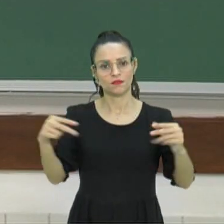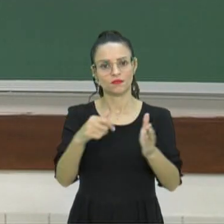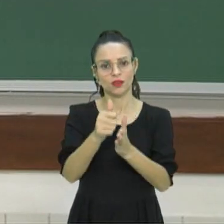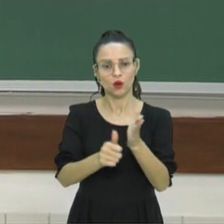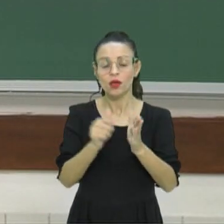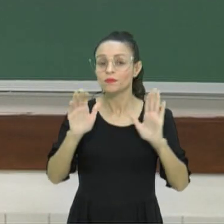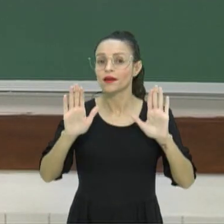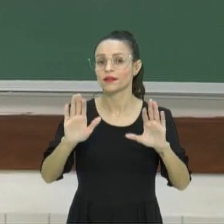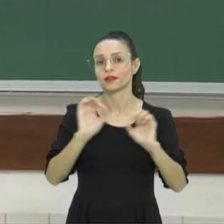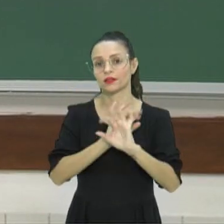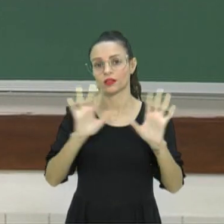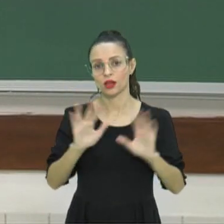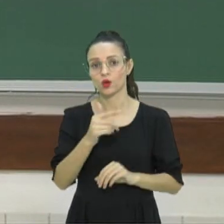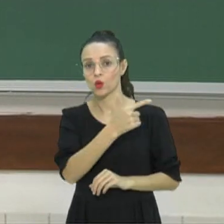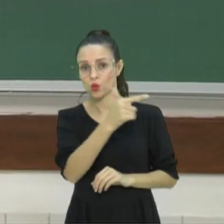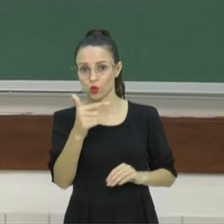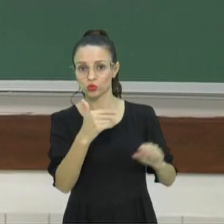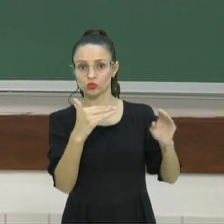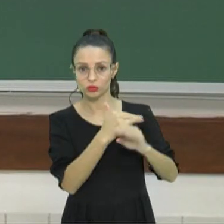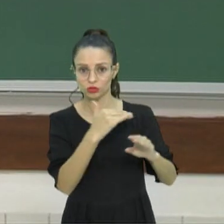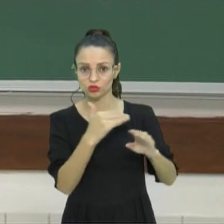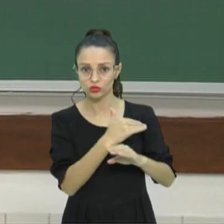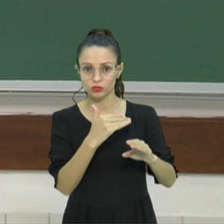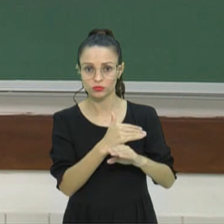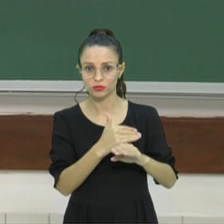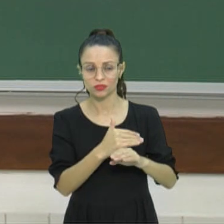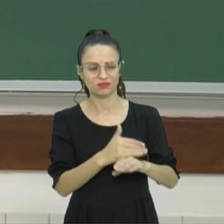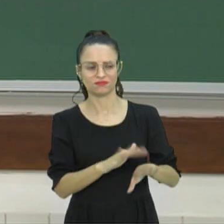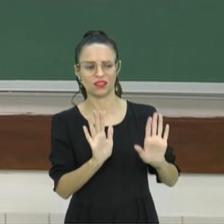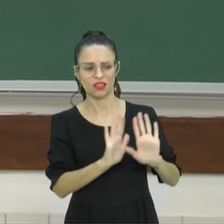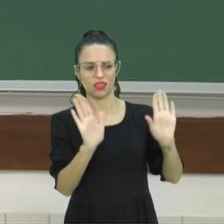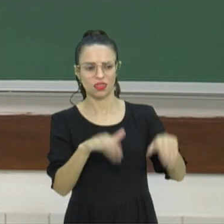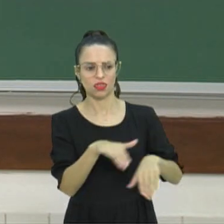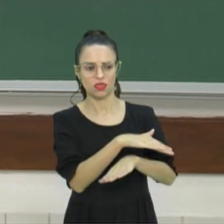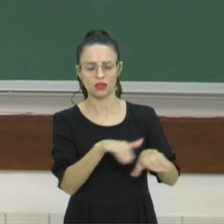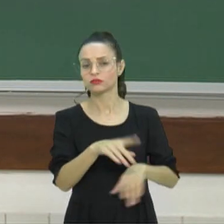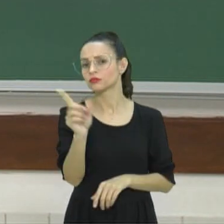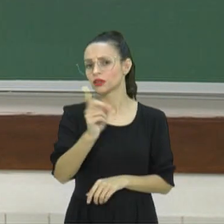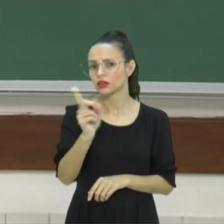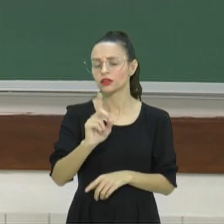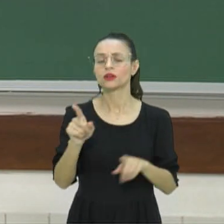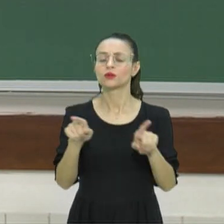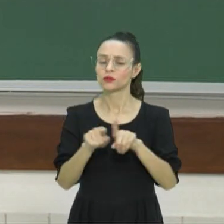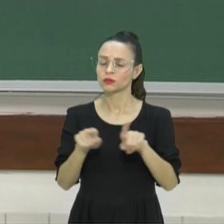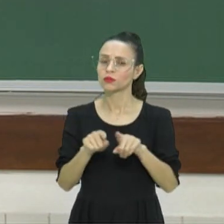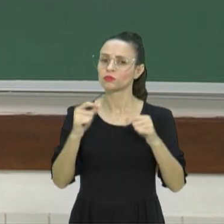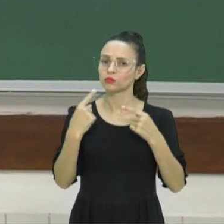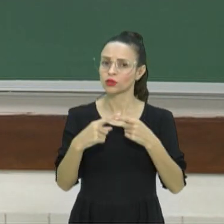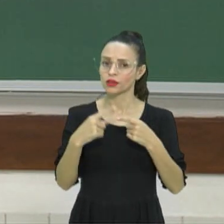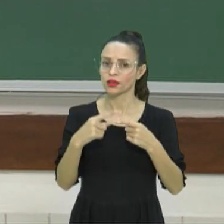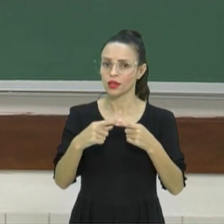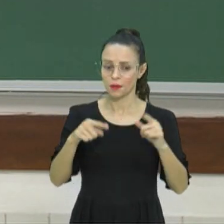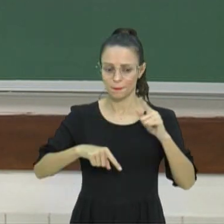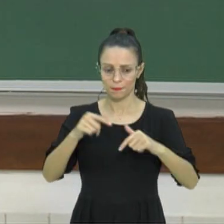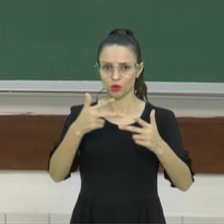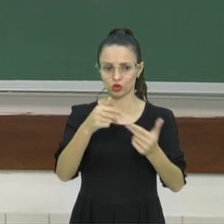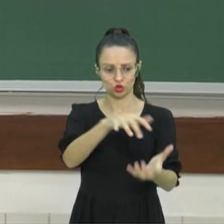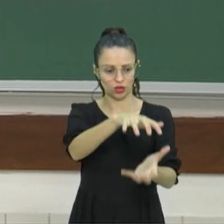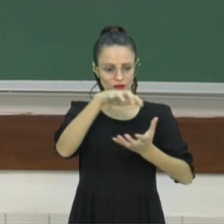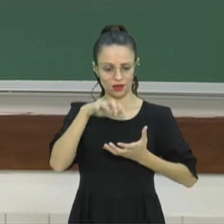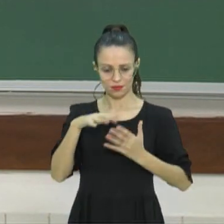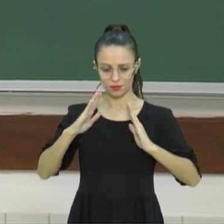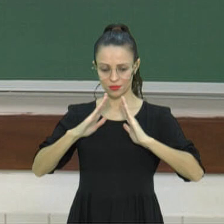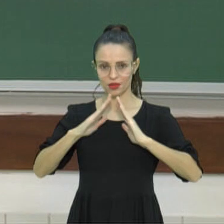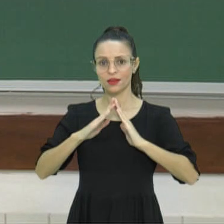Mas é claro, os outros meios de transporte não seriam desconsiderados. Afinal, levar o produto até a porta da nossa casa,